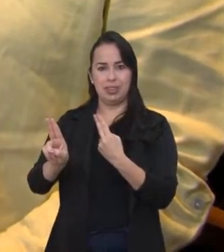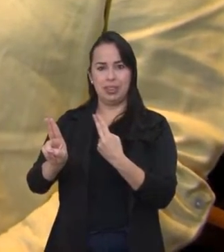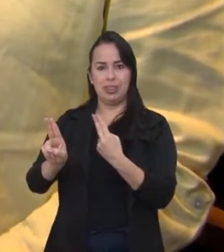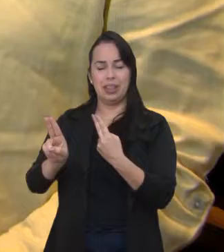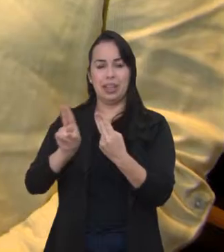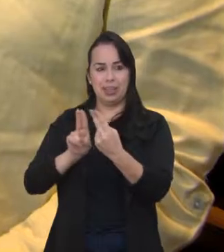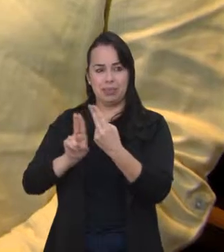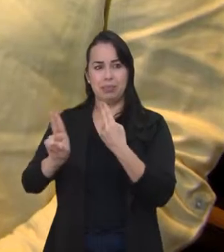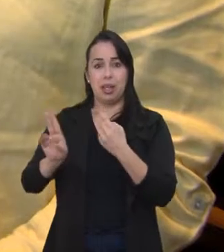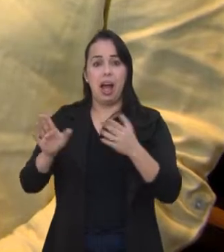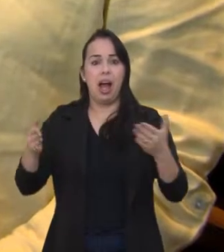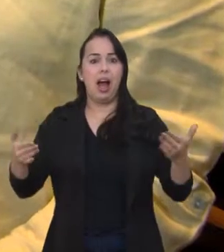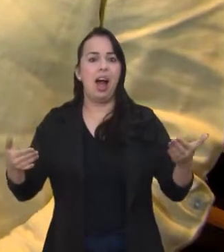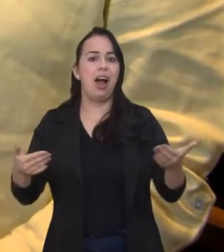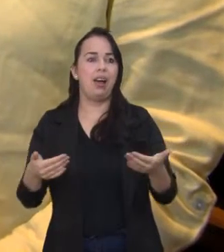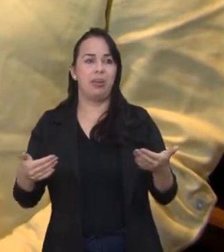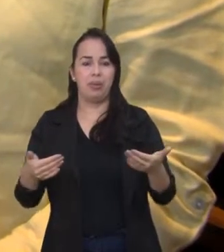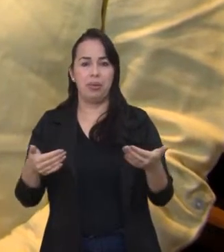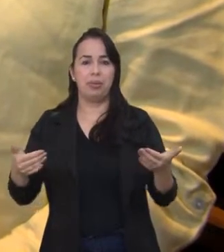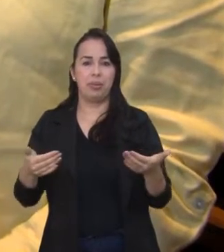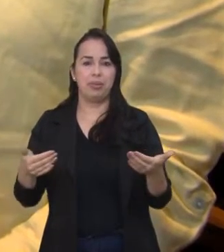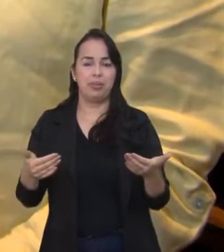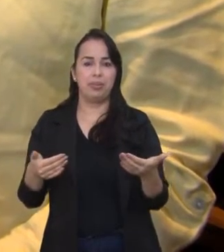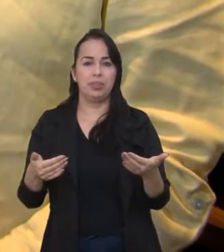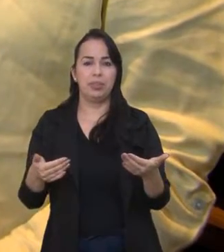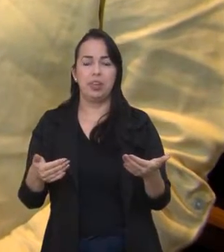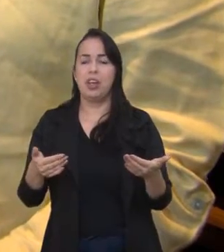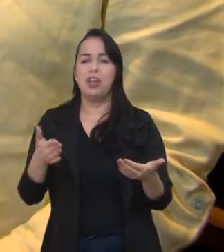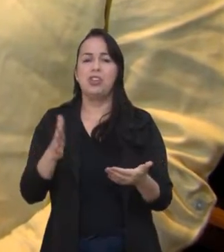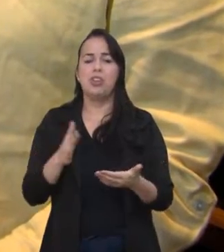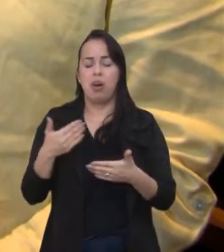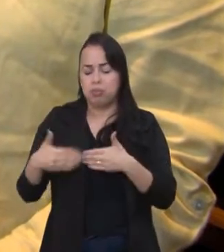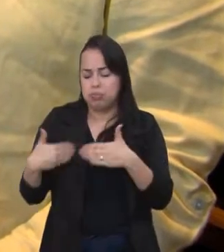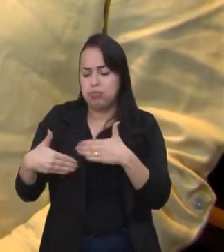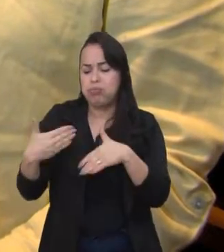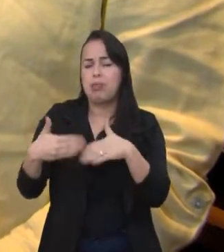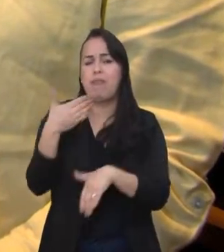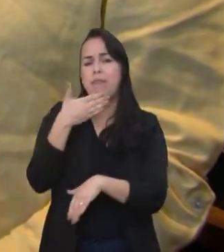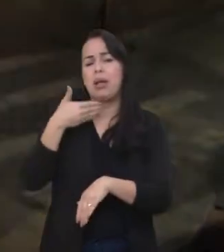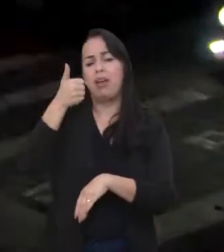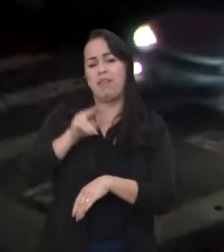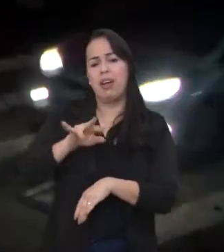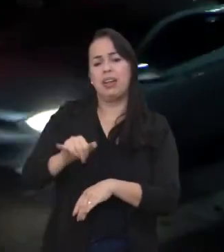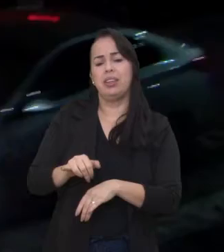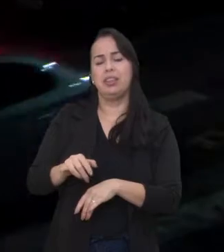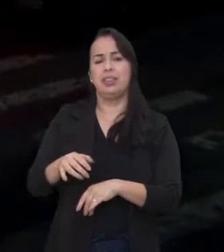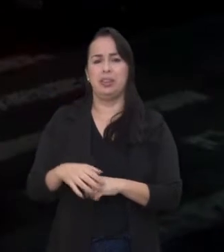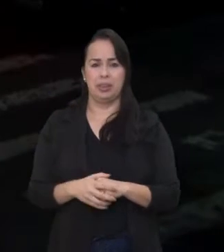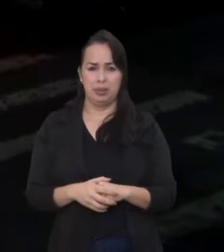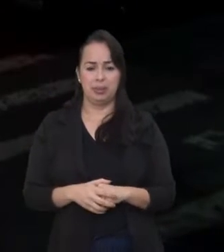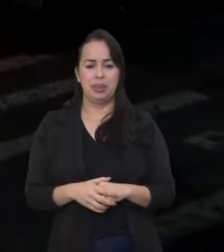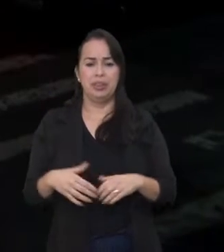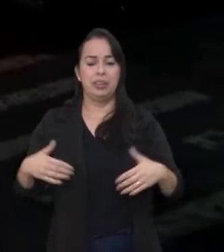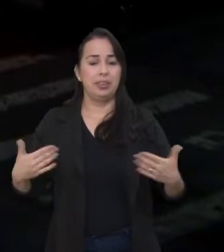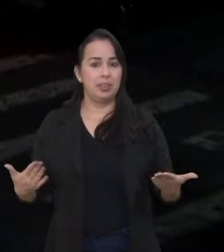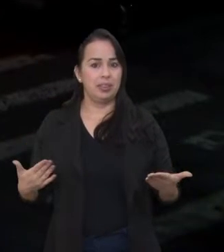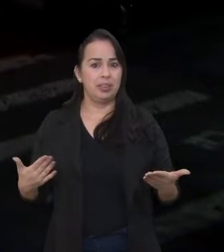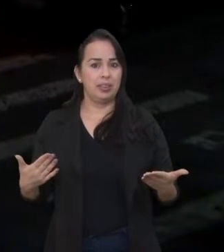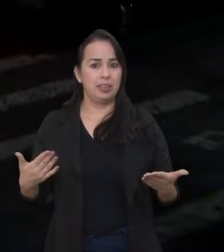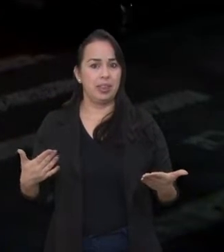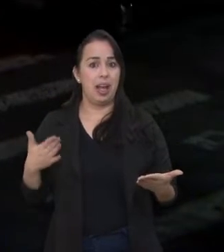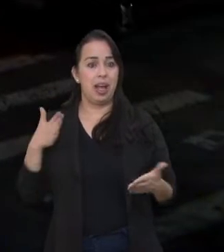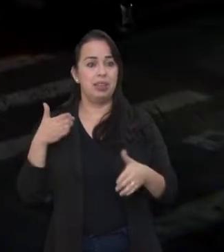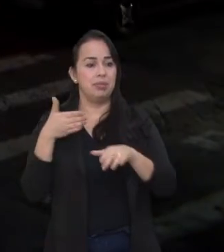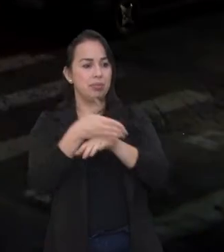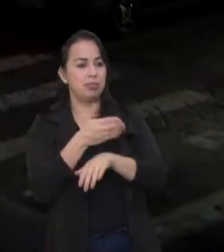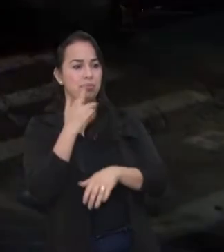sol de São José, mas eu acho que agora só tende a melhorar, porque um puxa o outro. Então você às vezes vai num